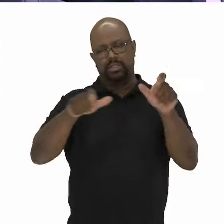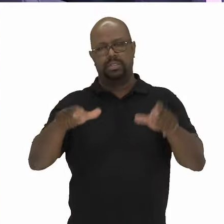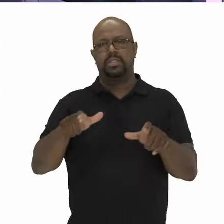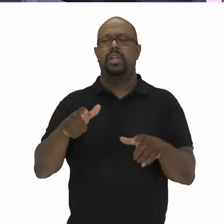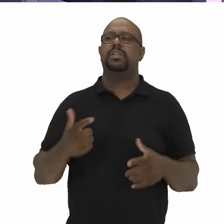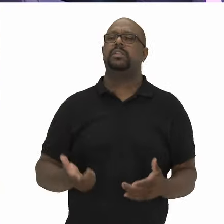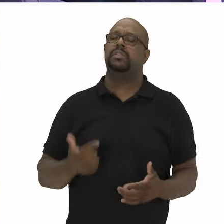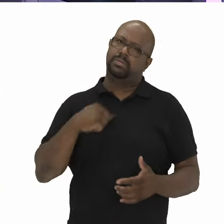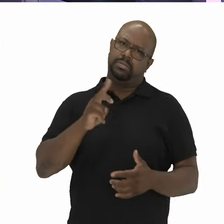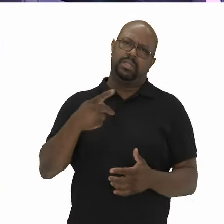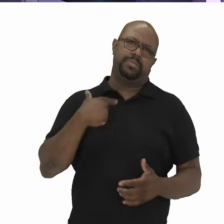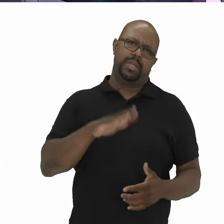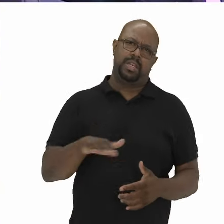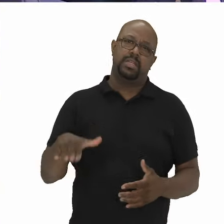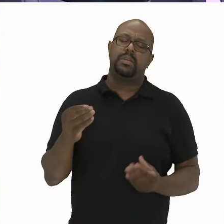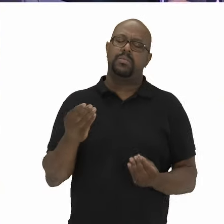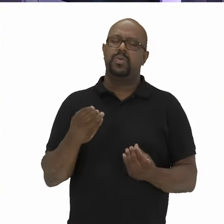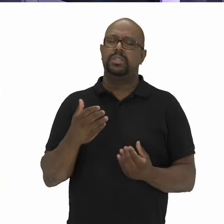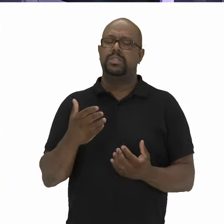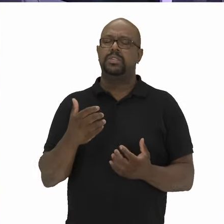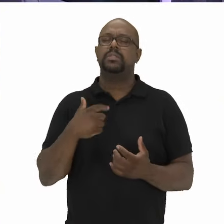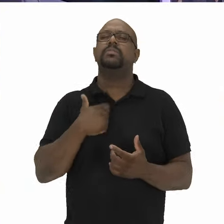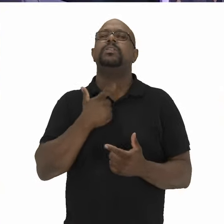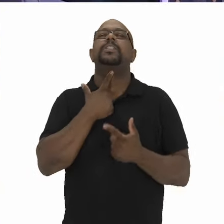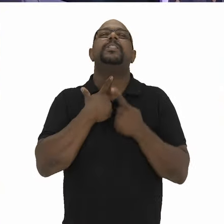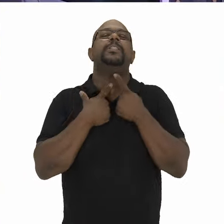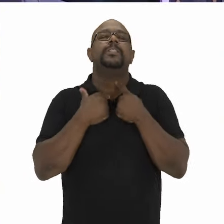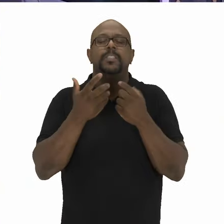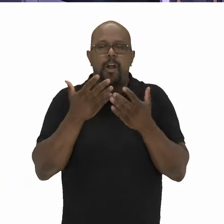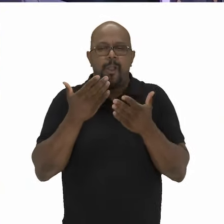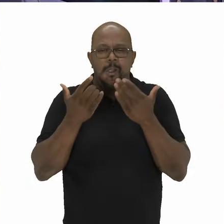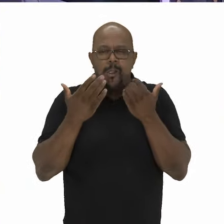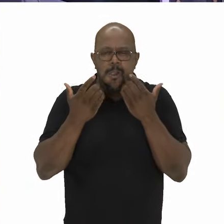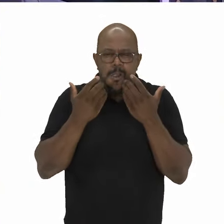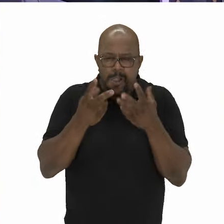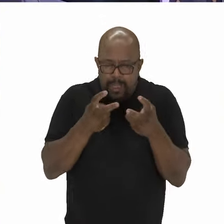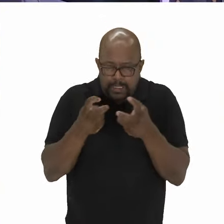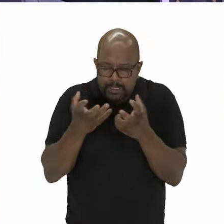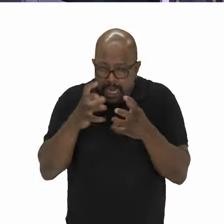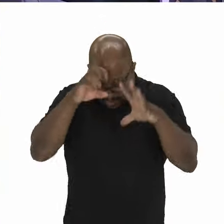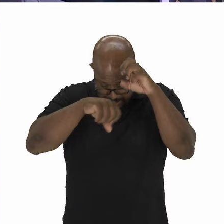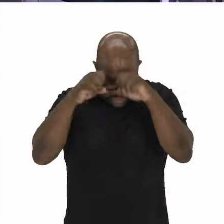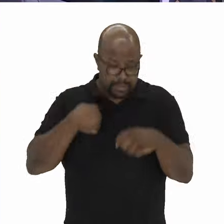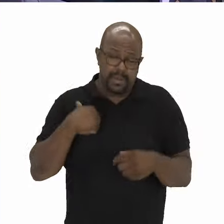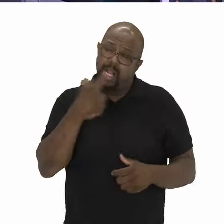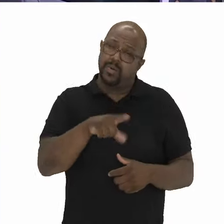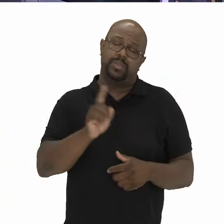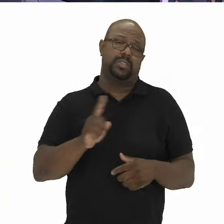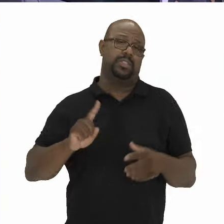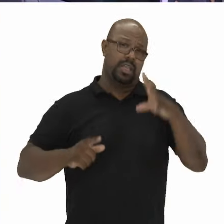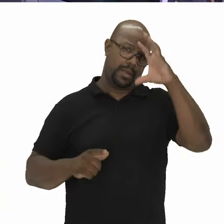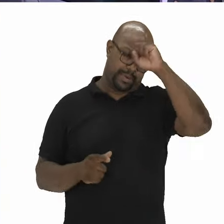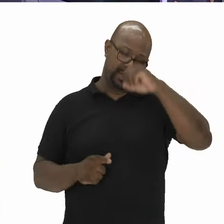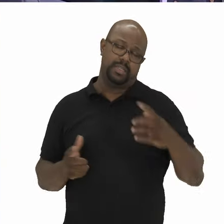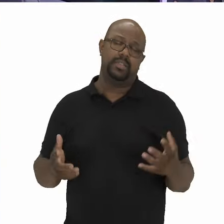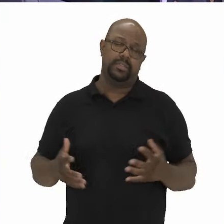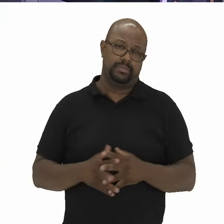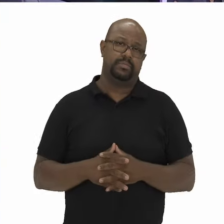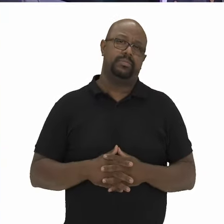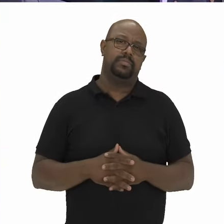indivído né Eu sempre fui uma criança muito sedenta de aprender eu sempre quis aprender mas eu não conseguia